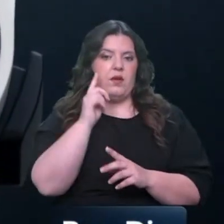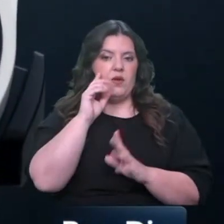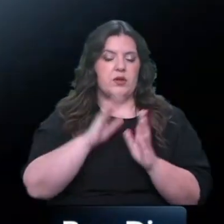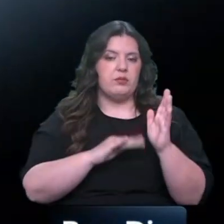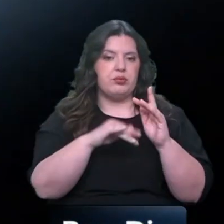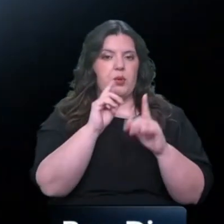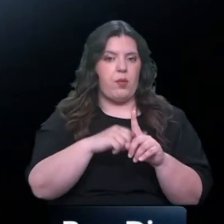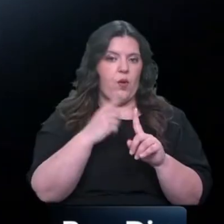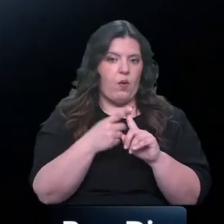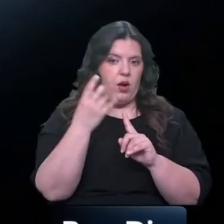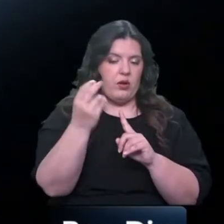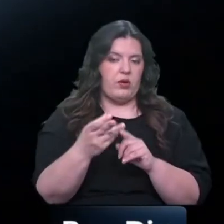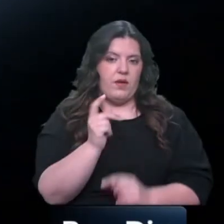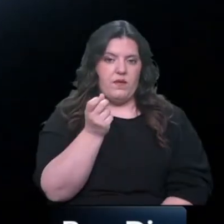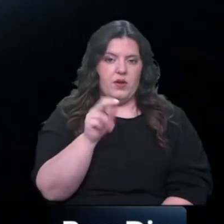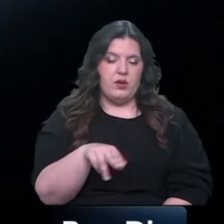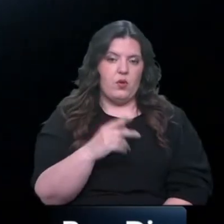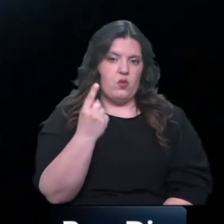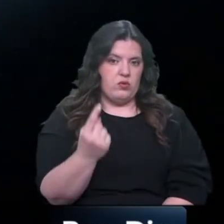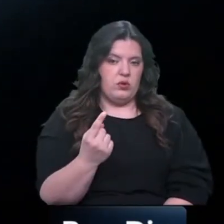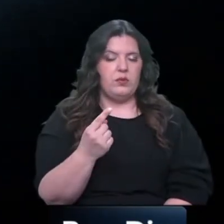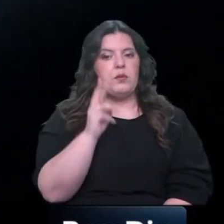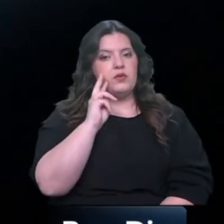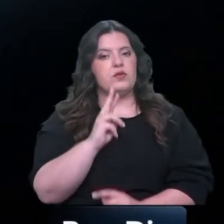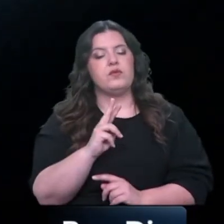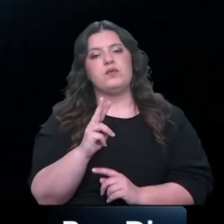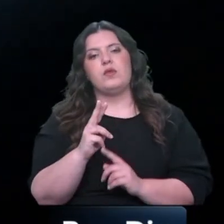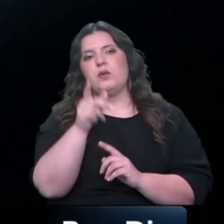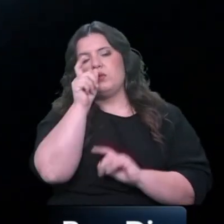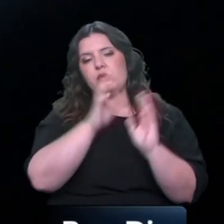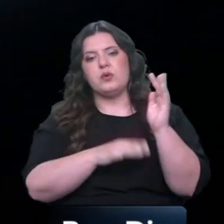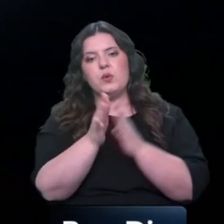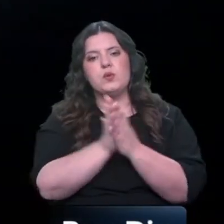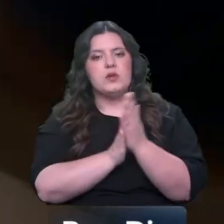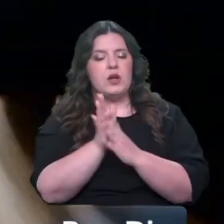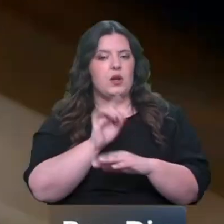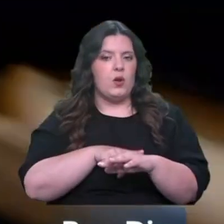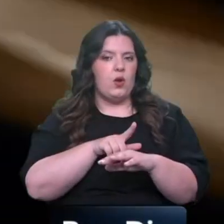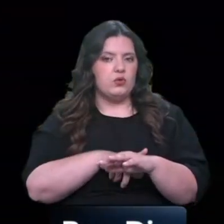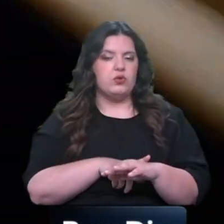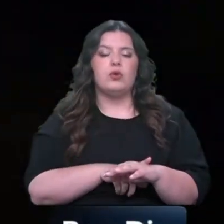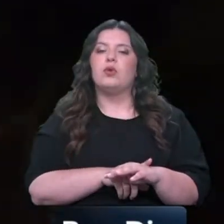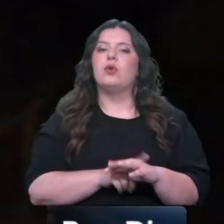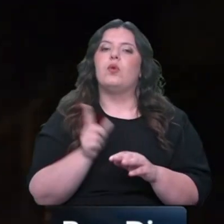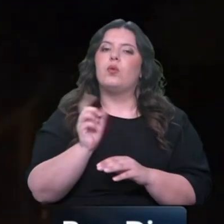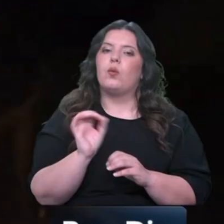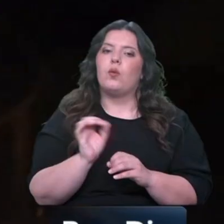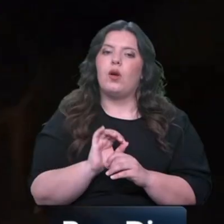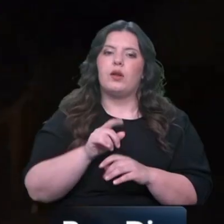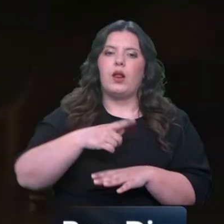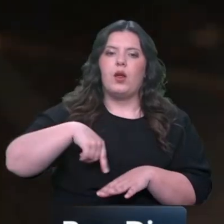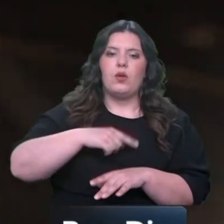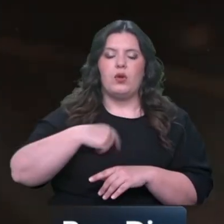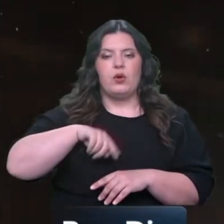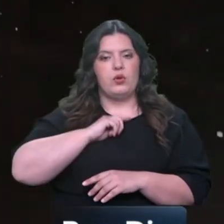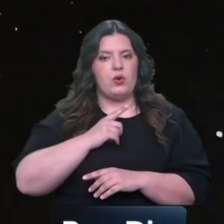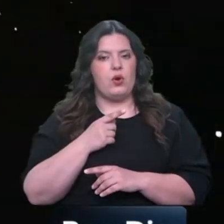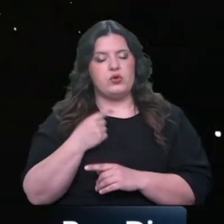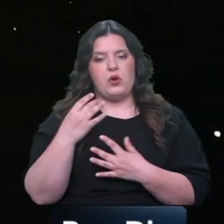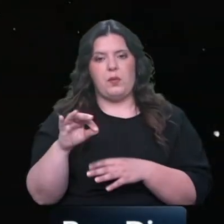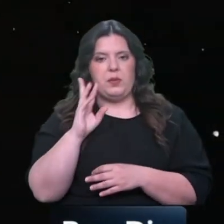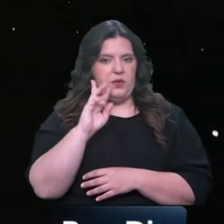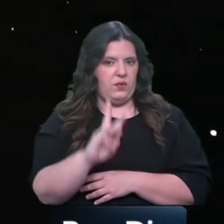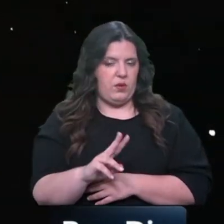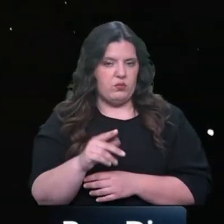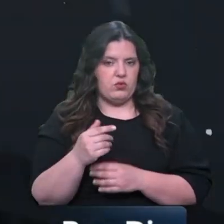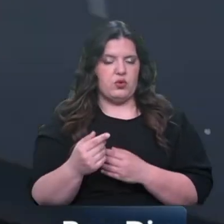no próximo ano, a Avan 1. Já vamos ver aqui uma simulação de astronautas utilizarem este relógio. Não tem propriamente aquela rodinha que nós costumamos ver